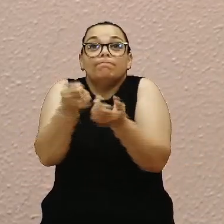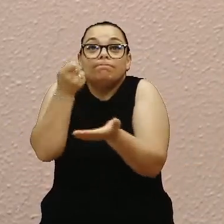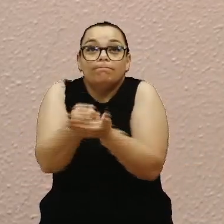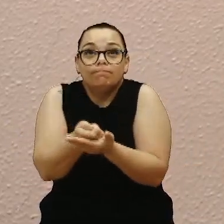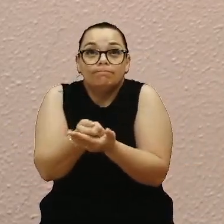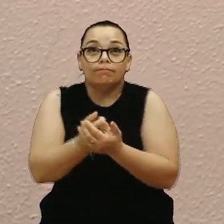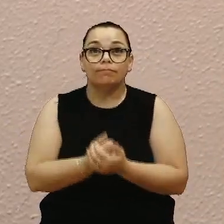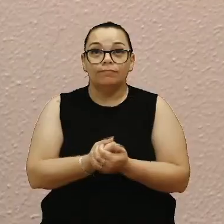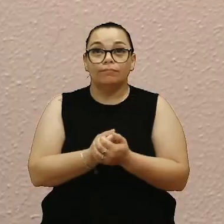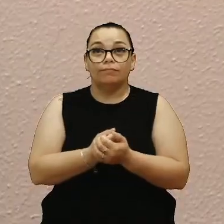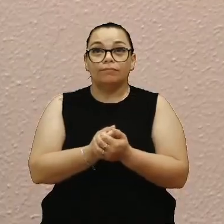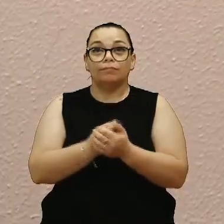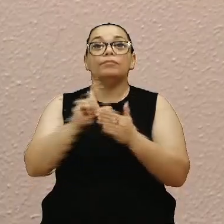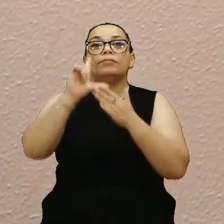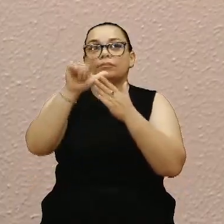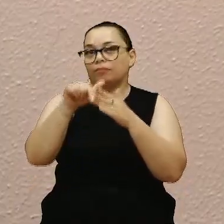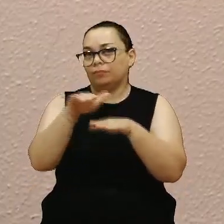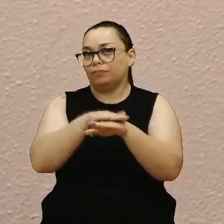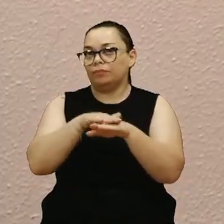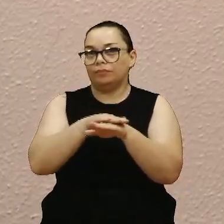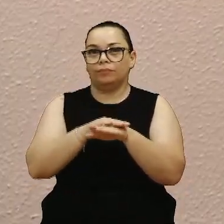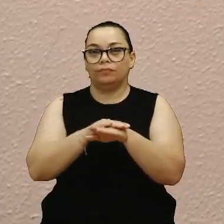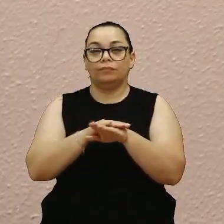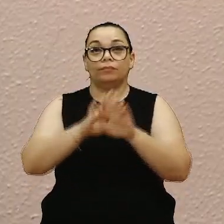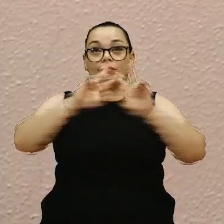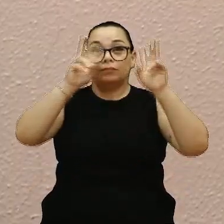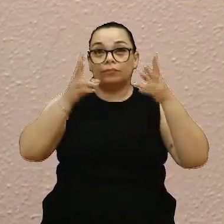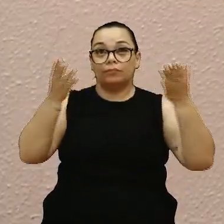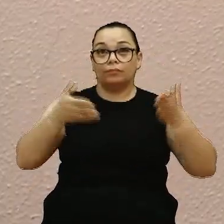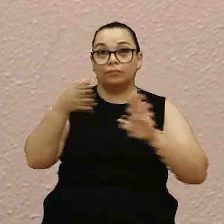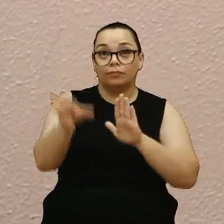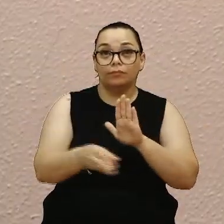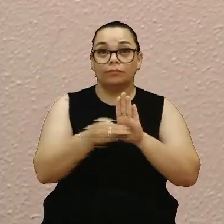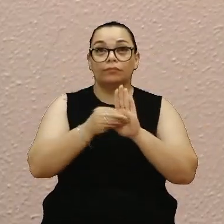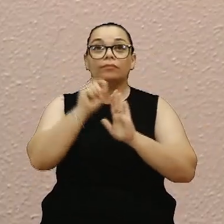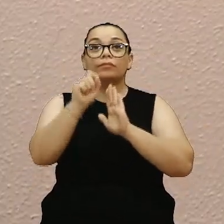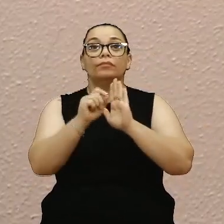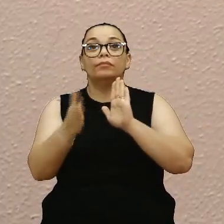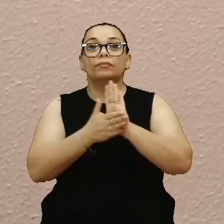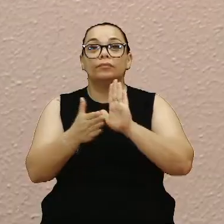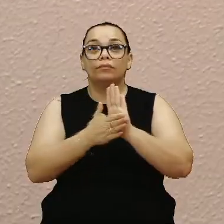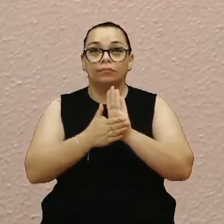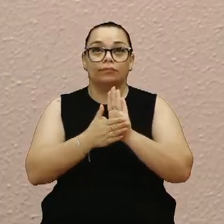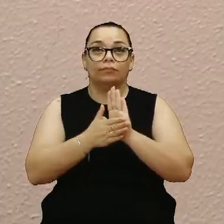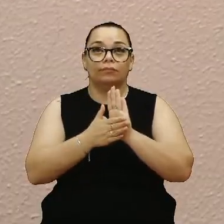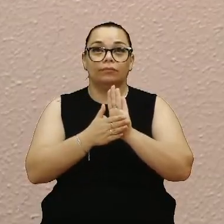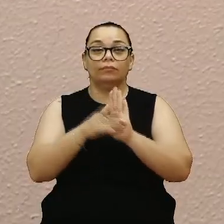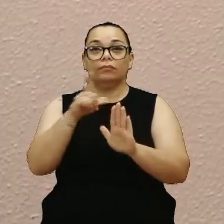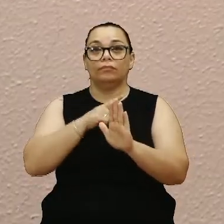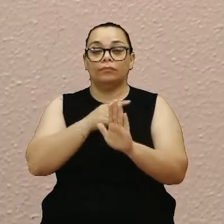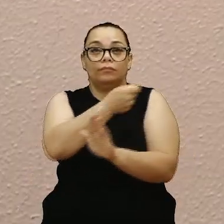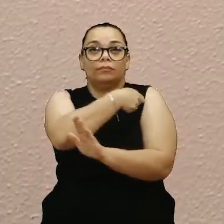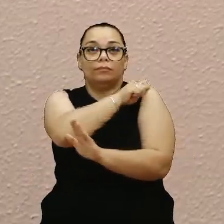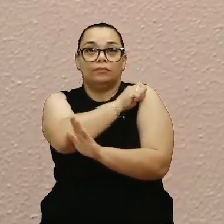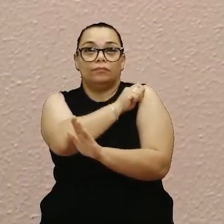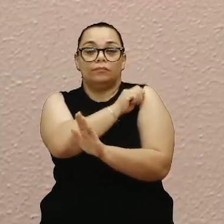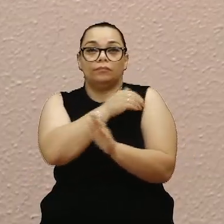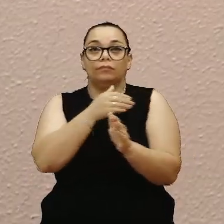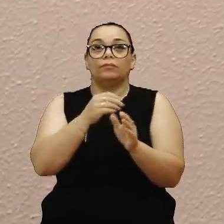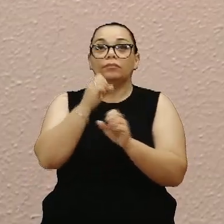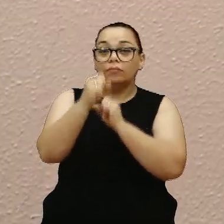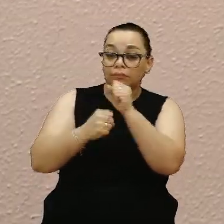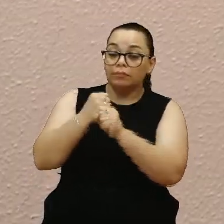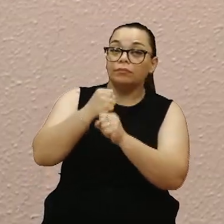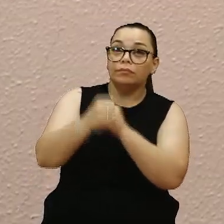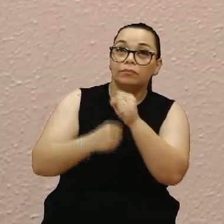pouco mais sobre isso depois, mas nesse aspecto da emenda, nós estamos propondo que haja uma auditoria independente anual